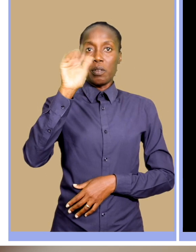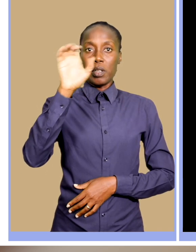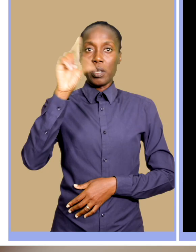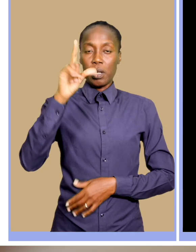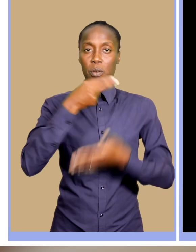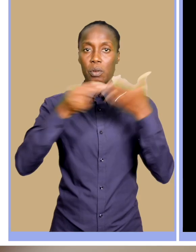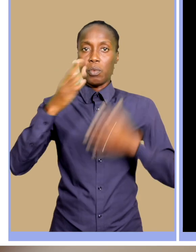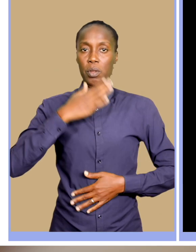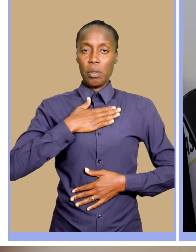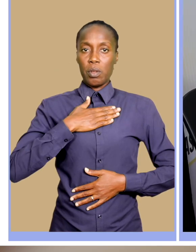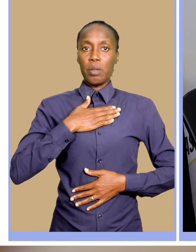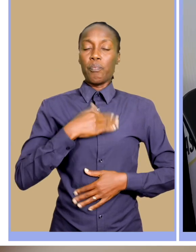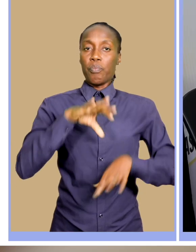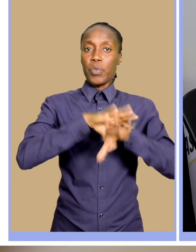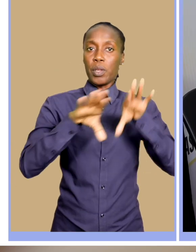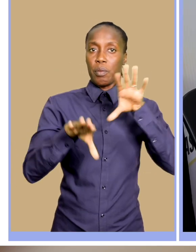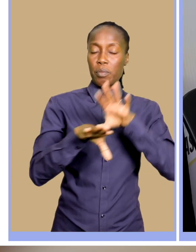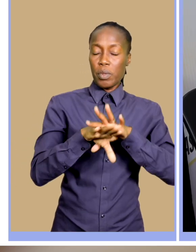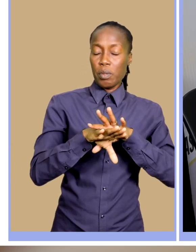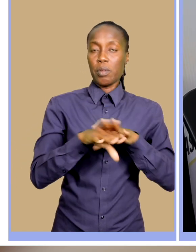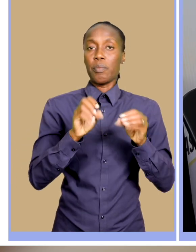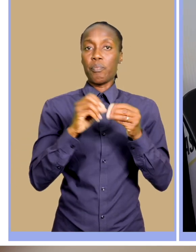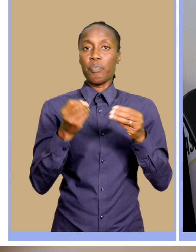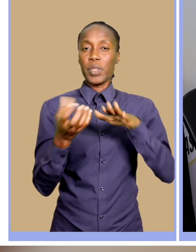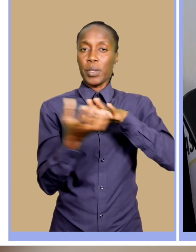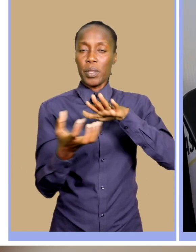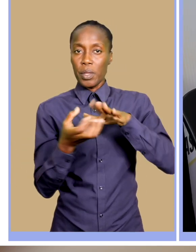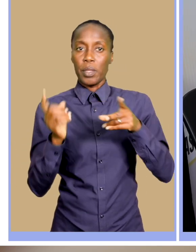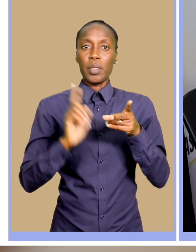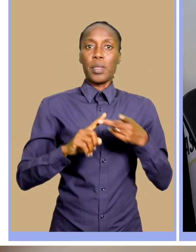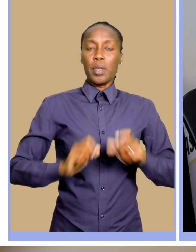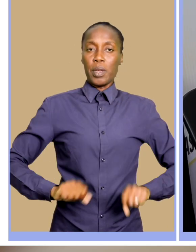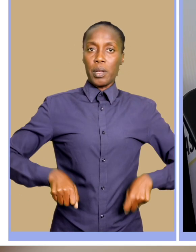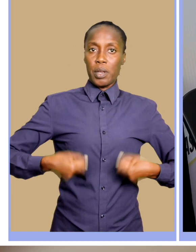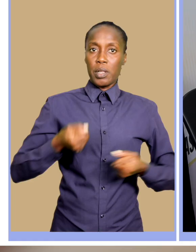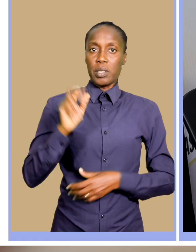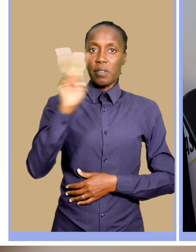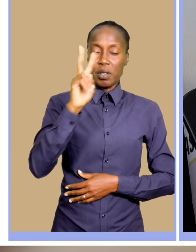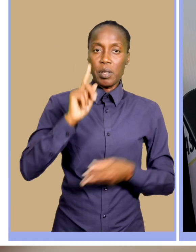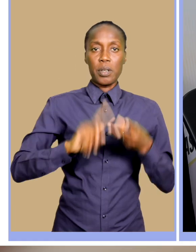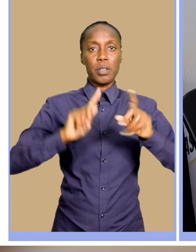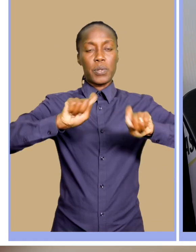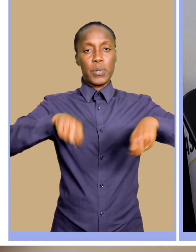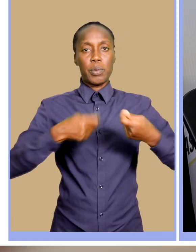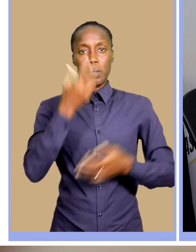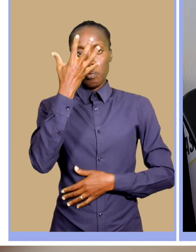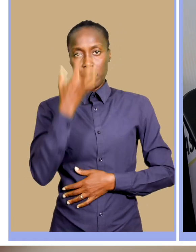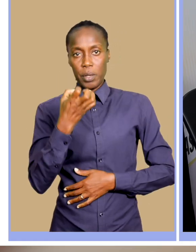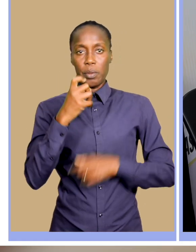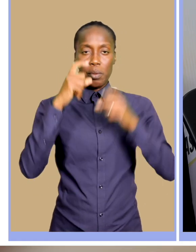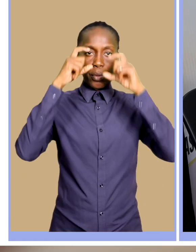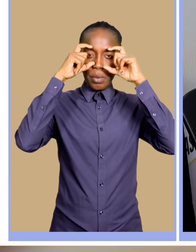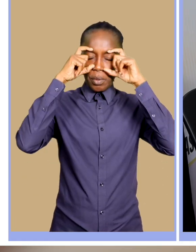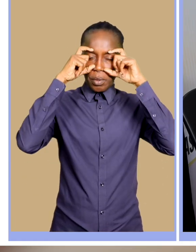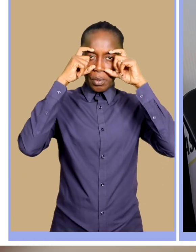sapatos pretos, óculos escuros e sou bonito. Seja bem-vinda, doutora Tatiana